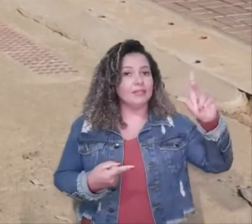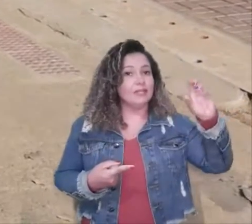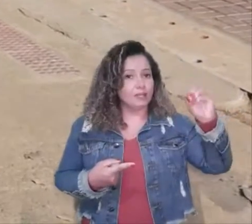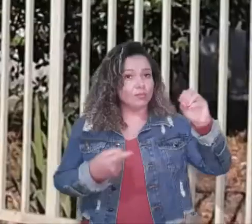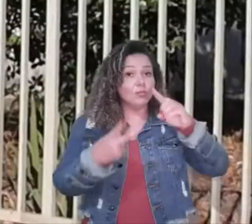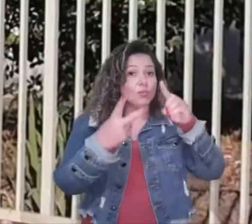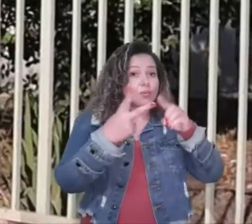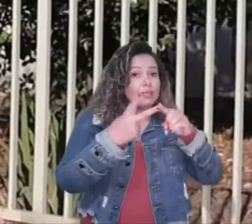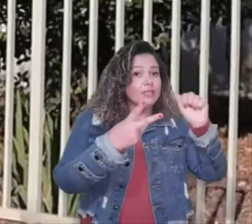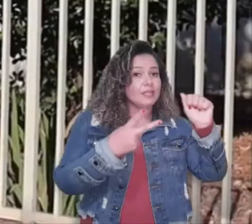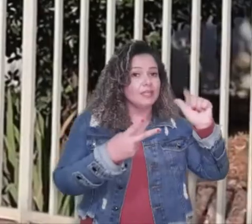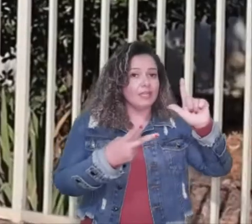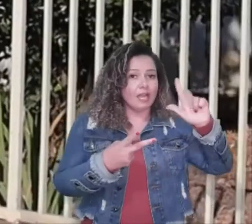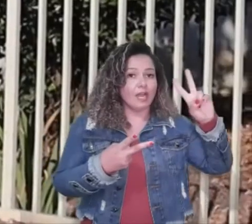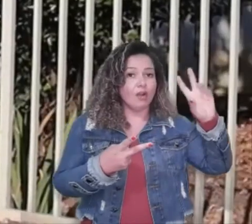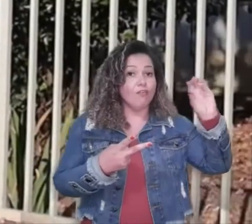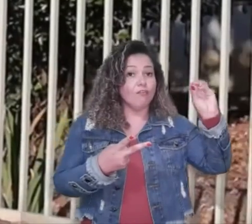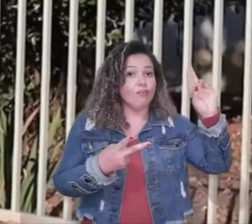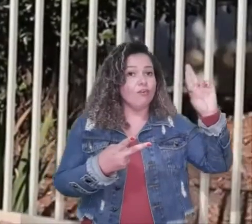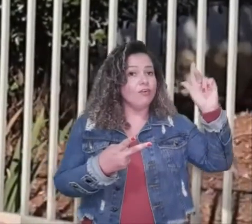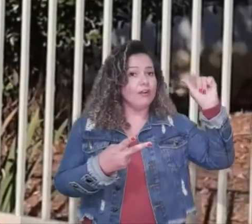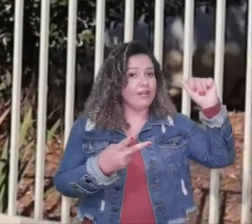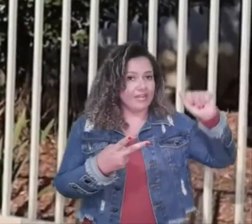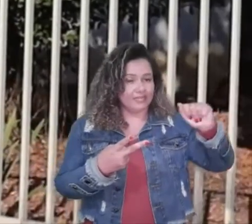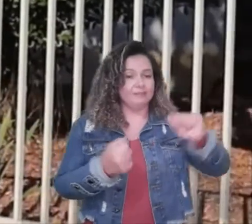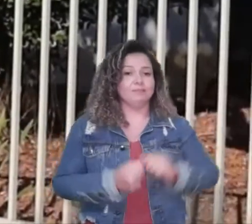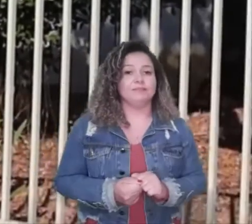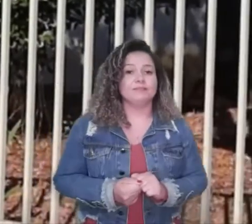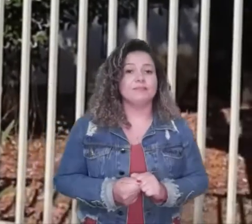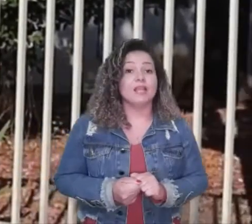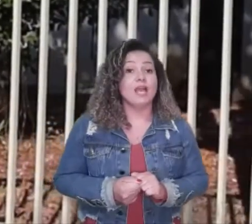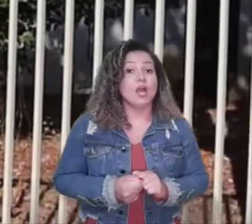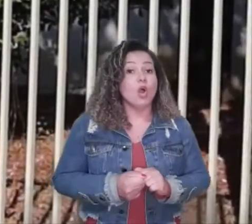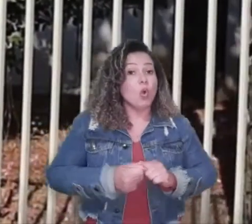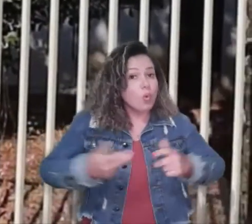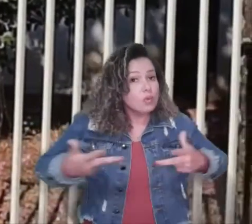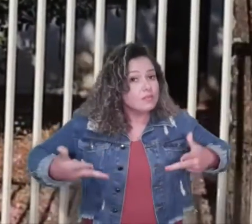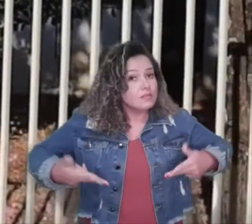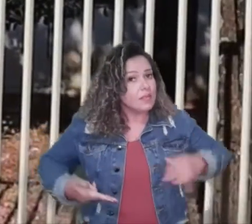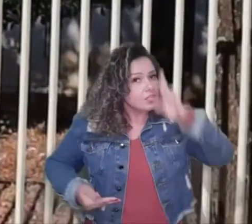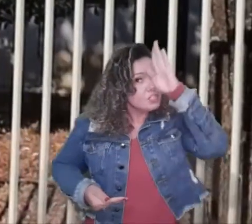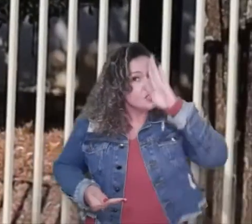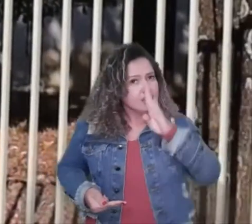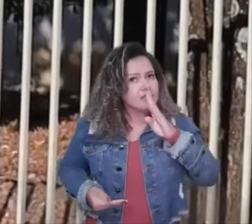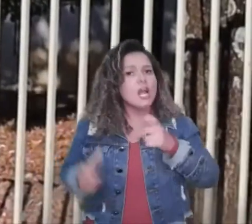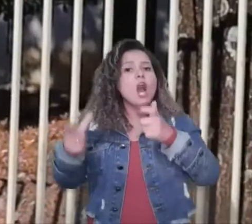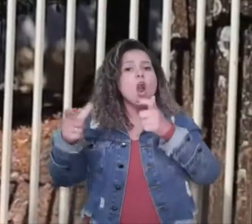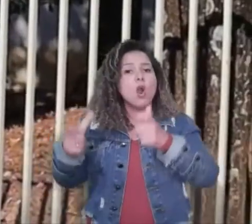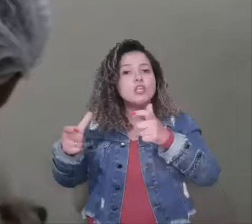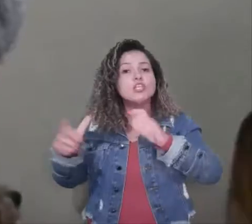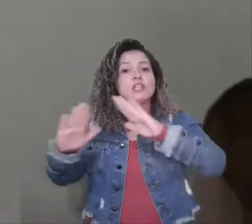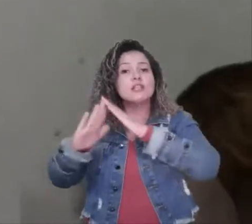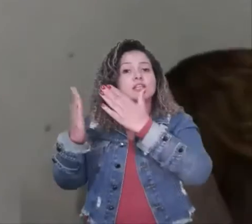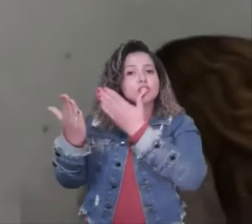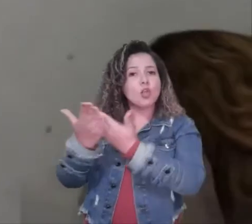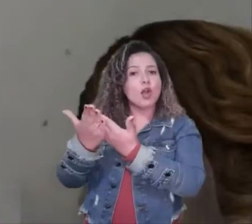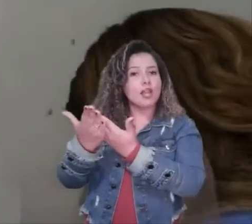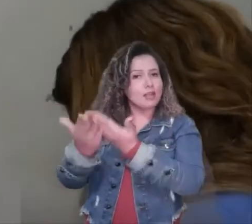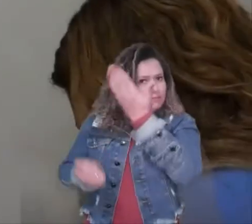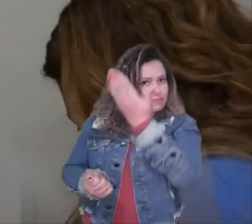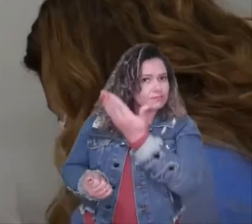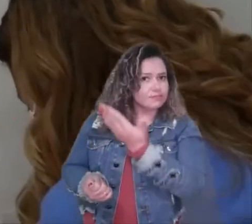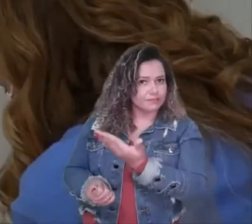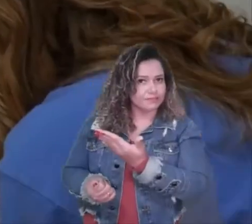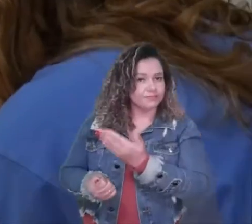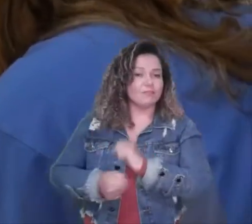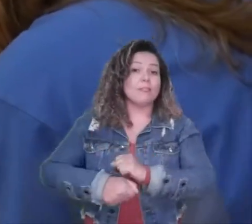retorno para o cidadão. Os procedimentos estão sendo realizados de maneira gratuita na Escola Municipal Professor Vasco Damião, às terças